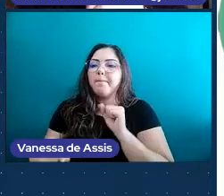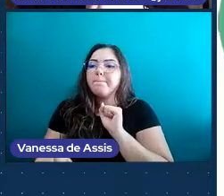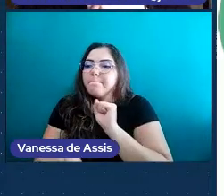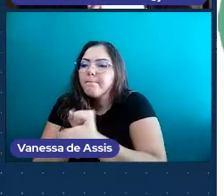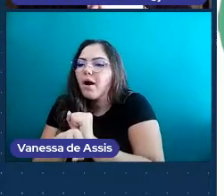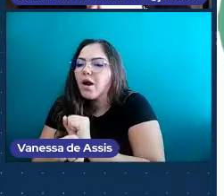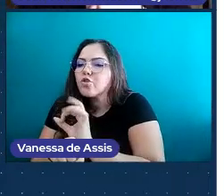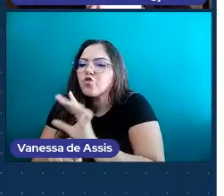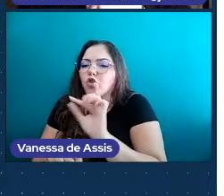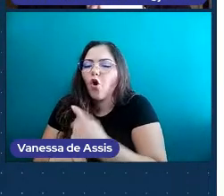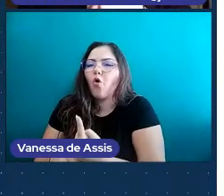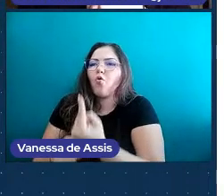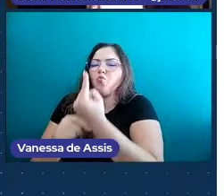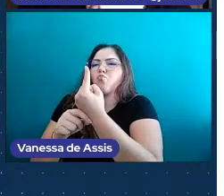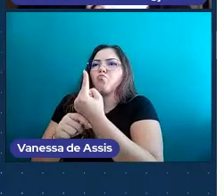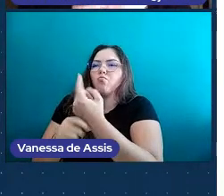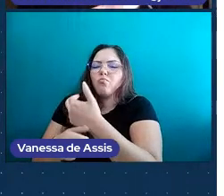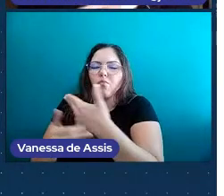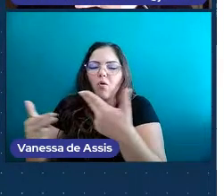uma boa pesquisa qualitativa.